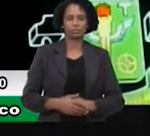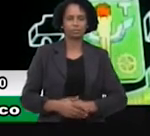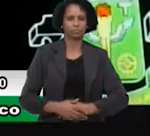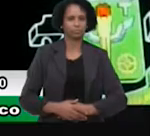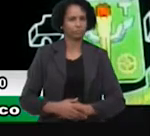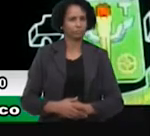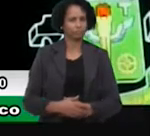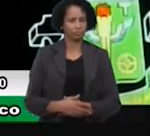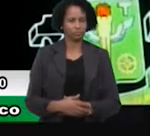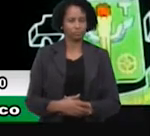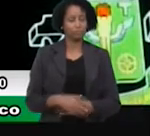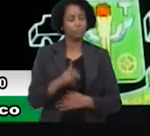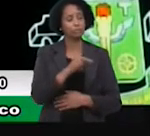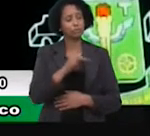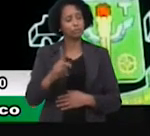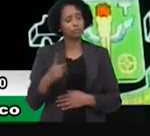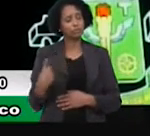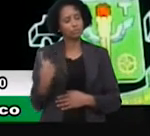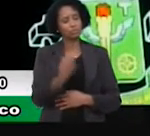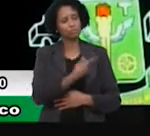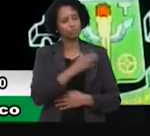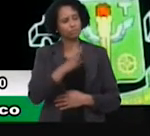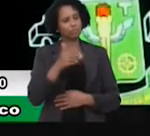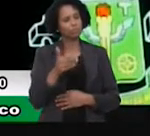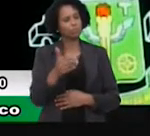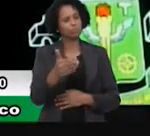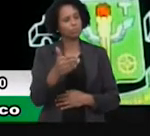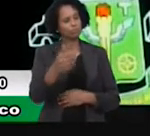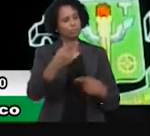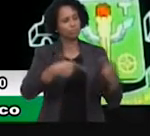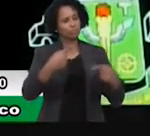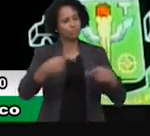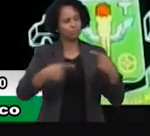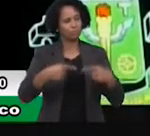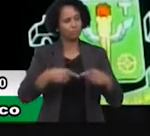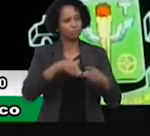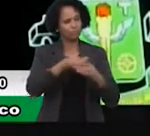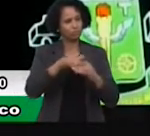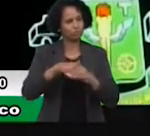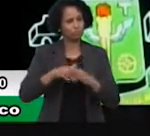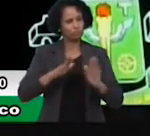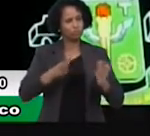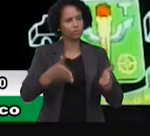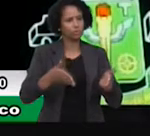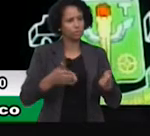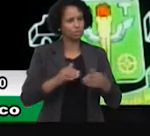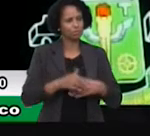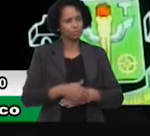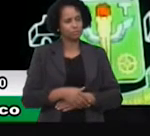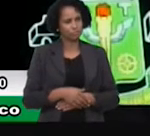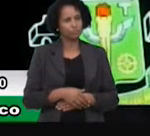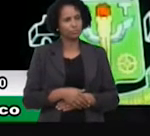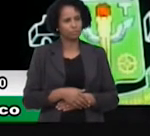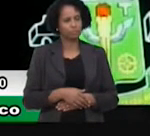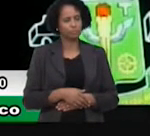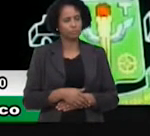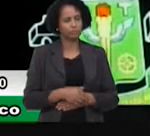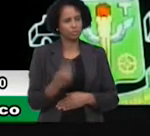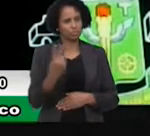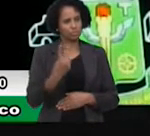Não, já recebi, já encerrou. É só a louva. Presidente, então vamos ao próximo item, que esse PDL já foi votado, já em primeira, já satisfaz. Agora vamos para a